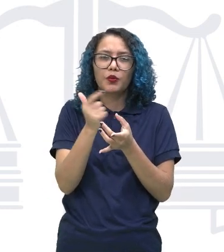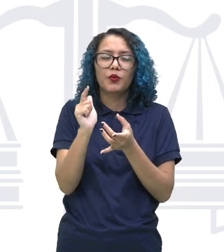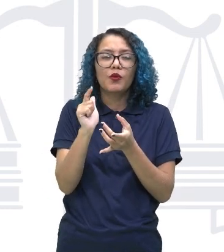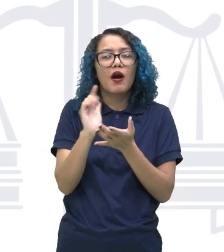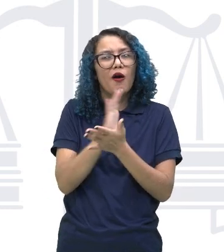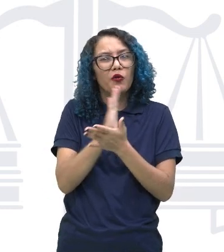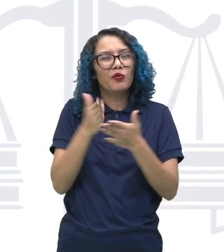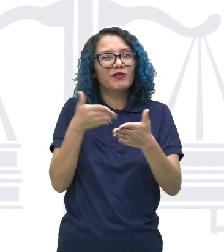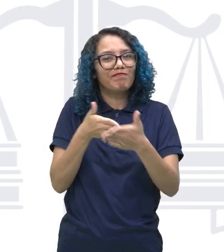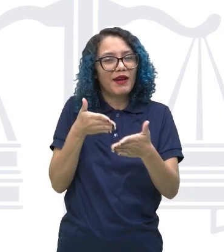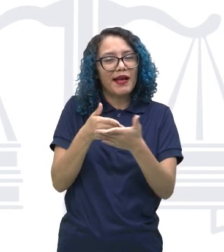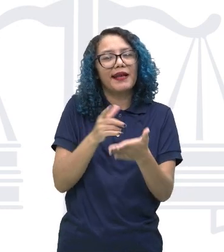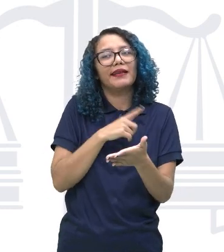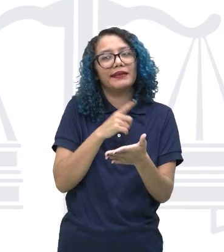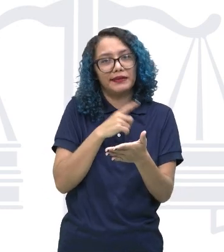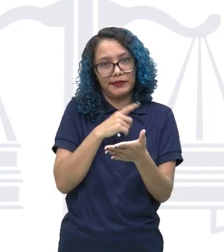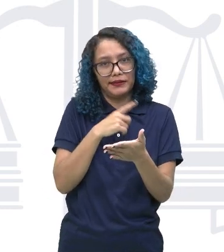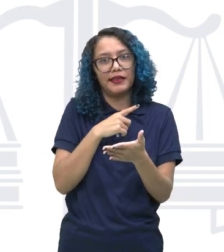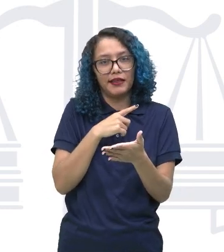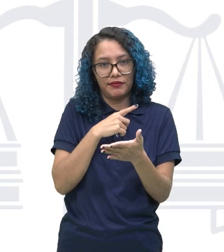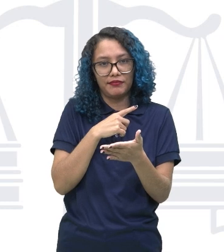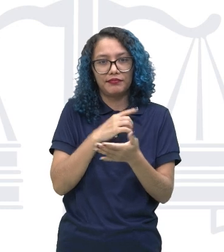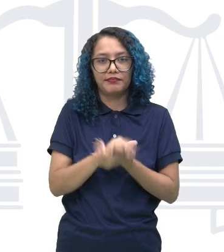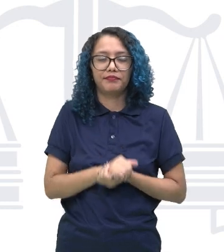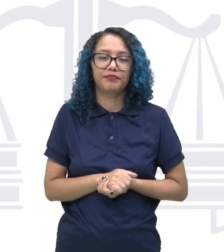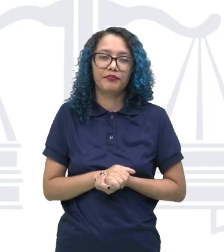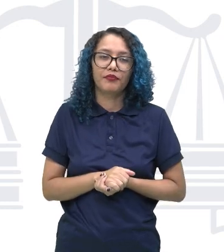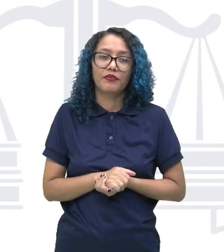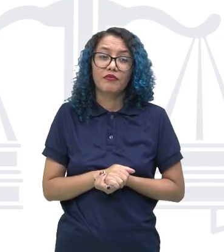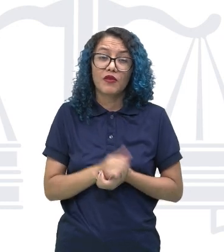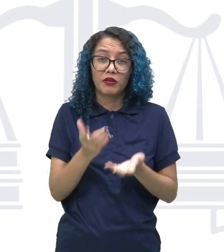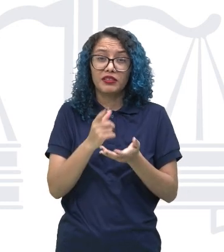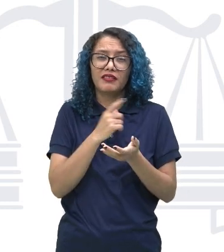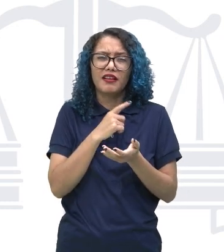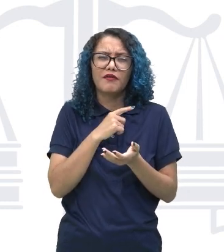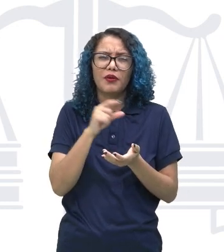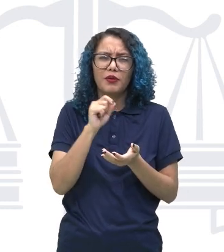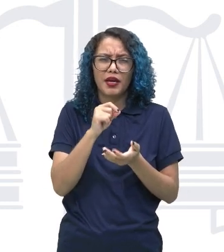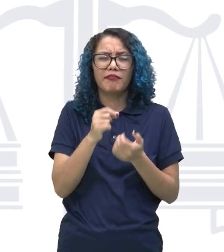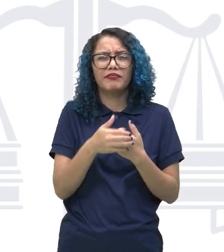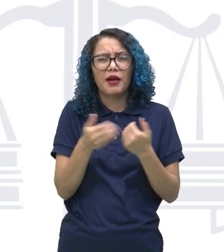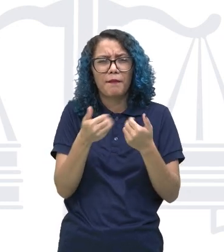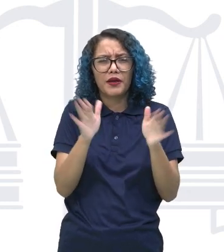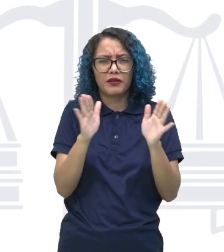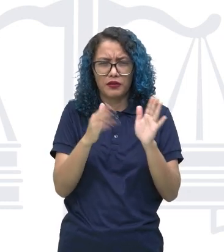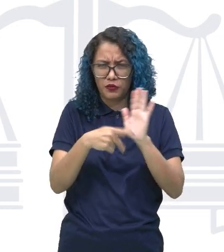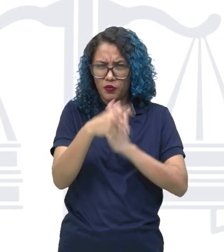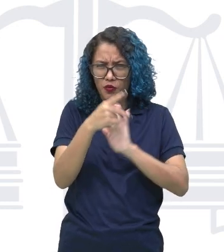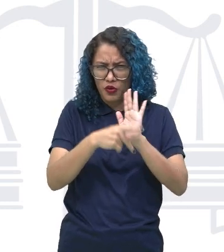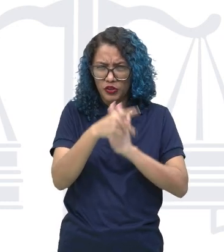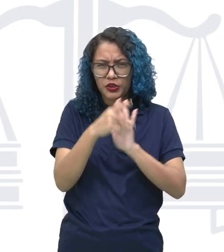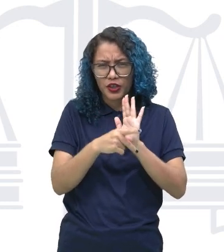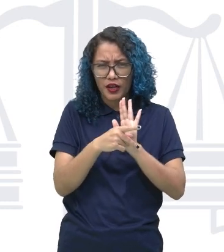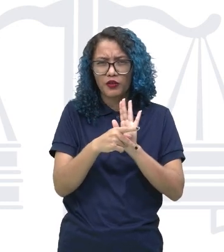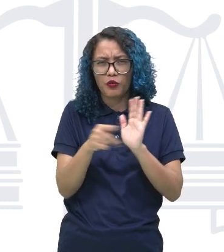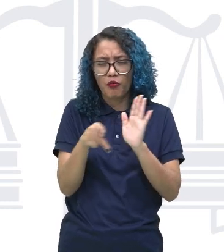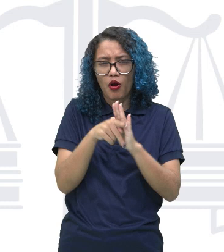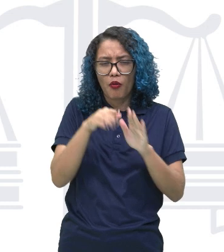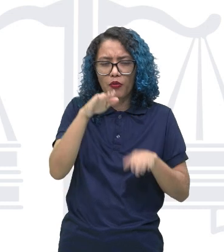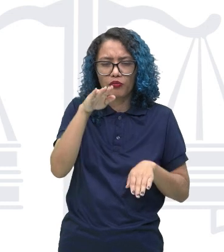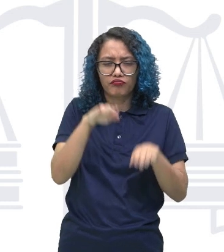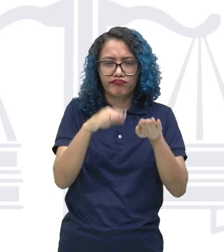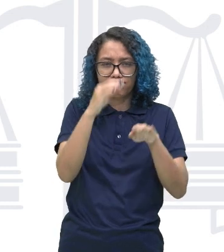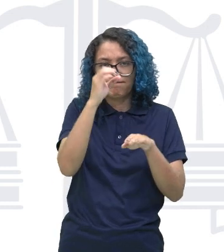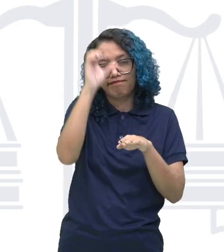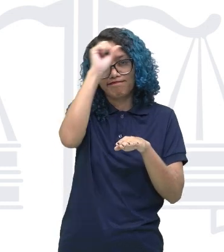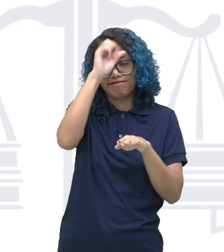curvas inesperadas, né? Tivemos agora uma curva inesperada. Foi lançado aí o Pacto pela Recomposição, porém, ele